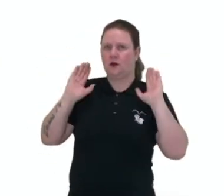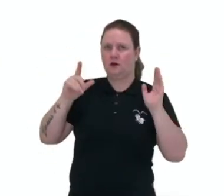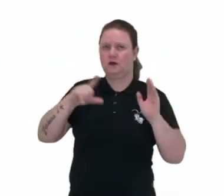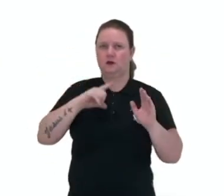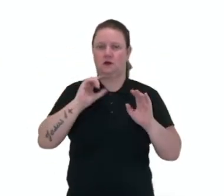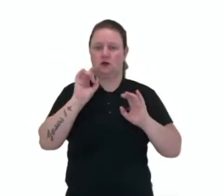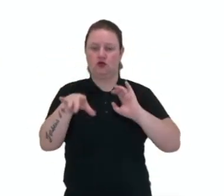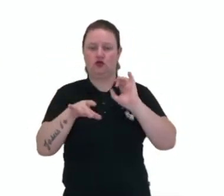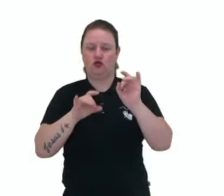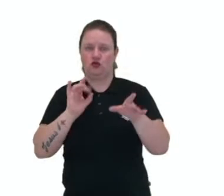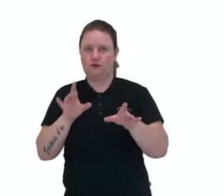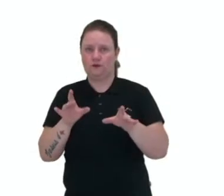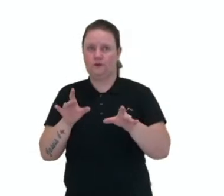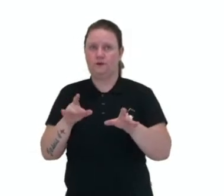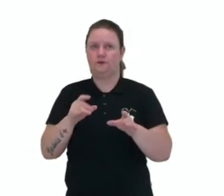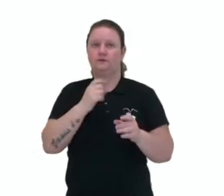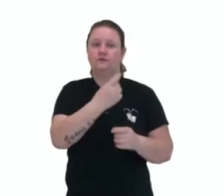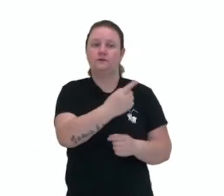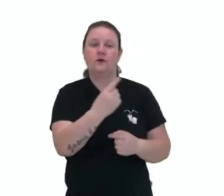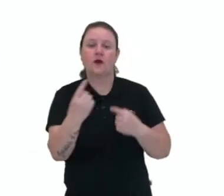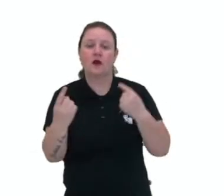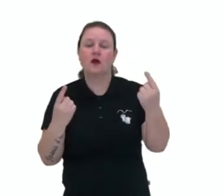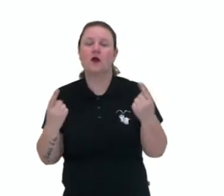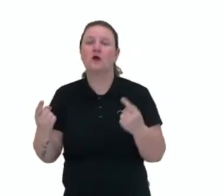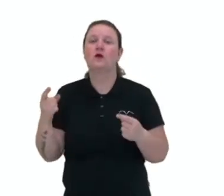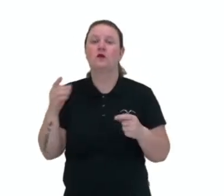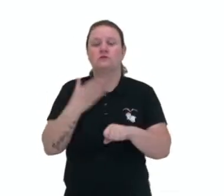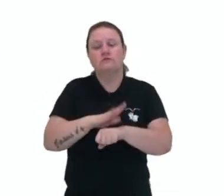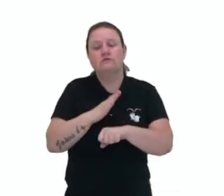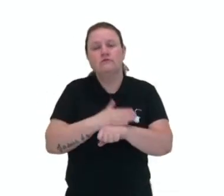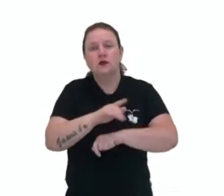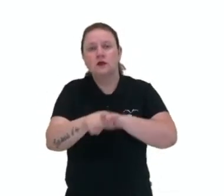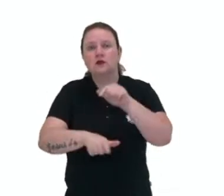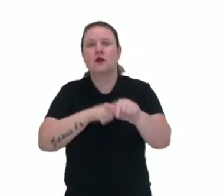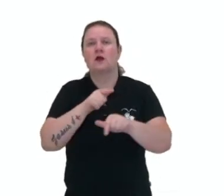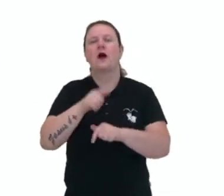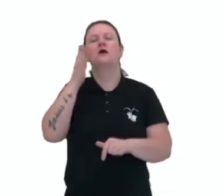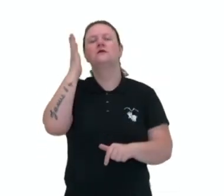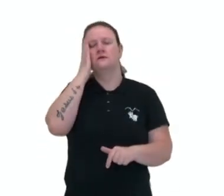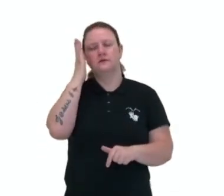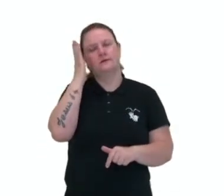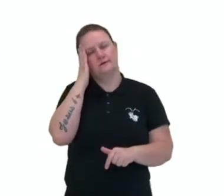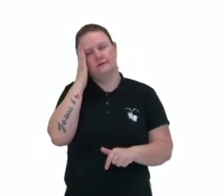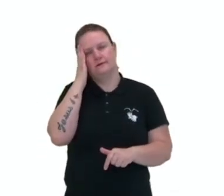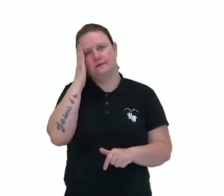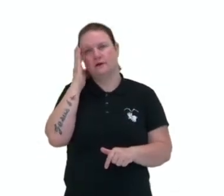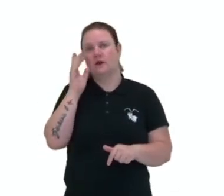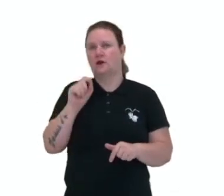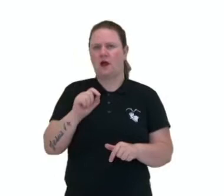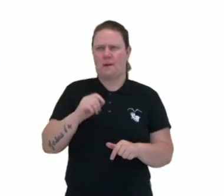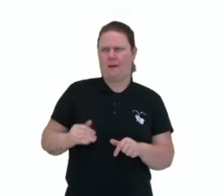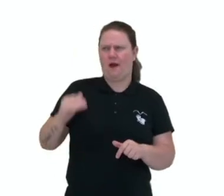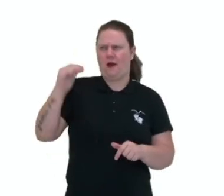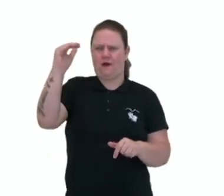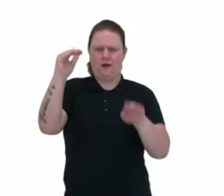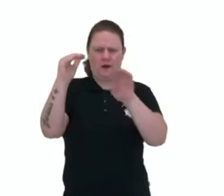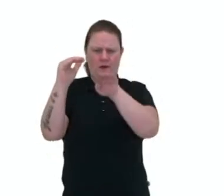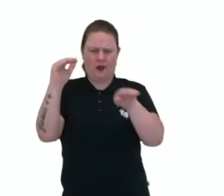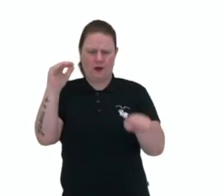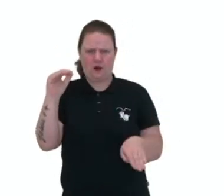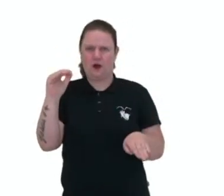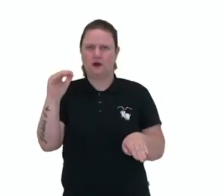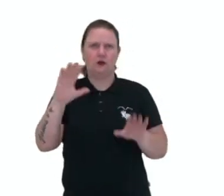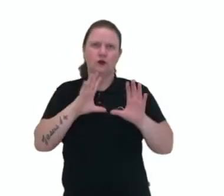lixo demais. Cada um faz o que sabe, cada um sabe o que faz. Ninguém menos, ninguém mais. Todo mundo